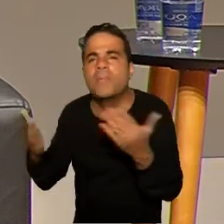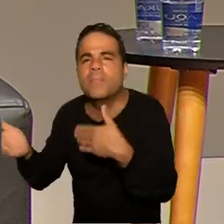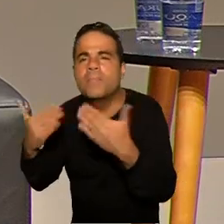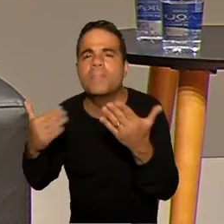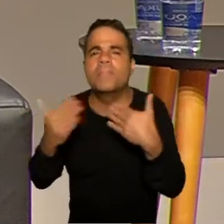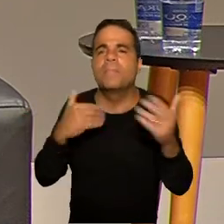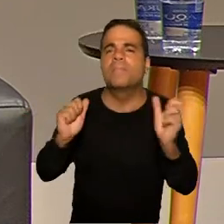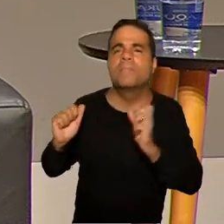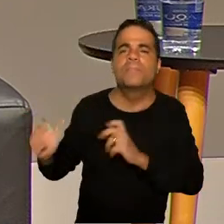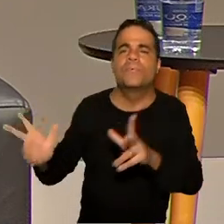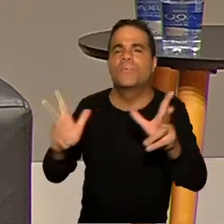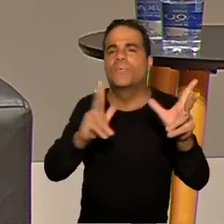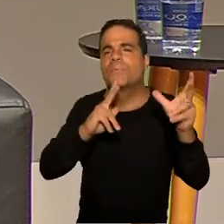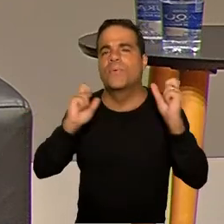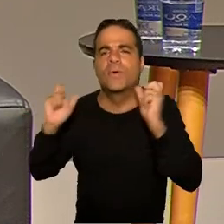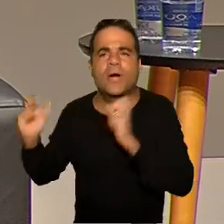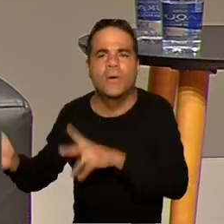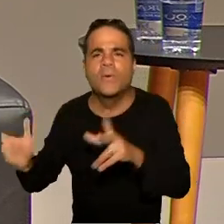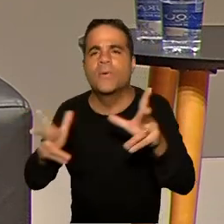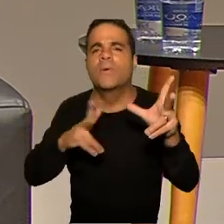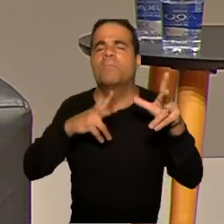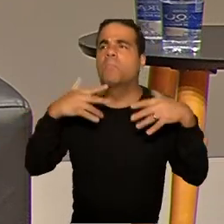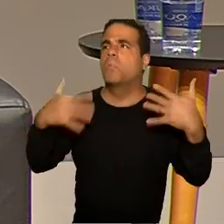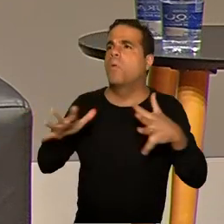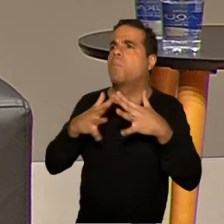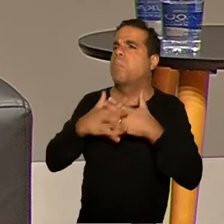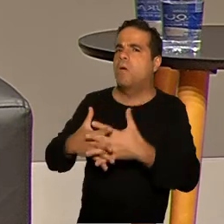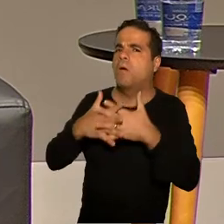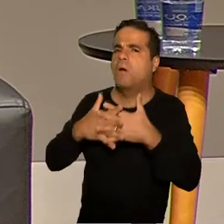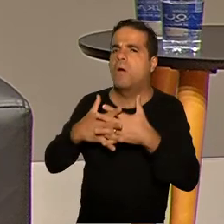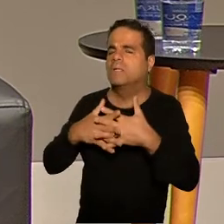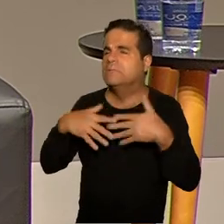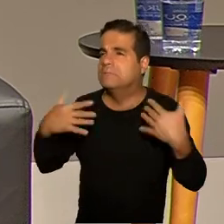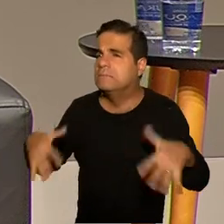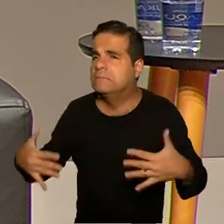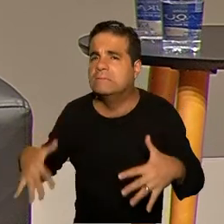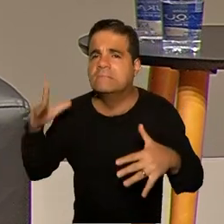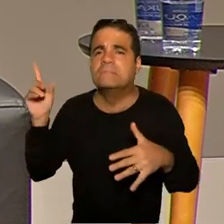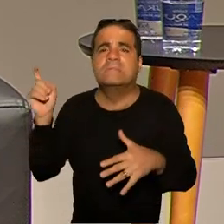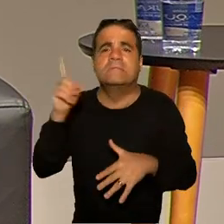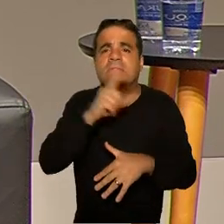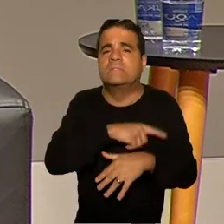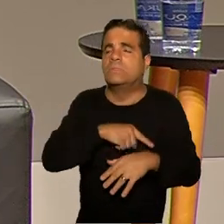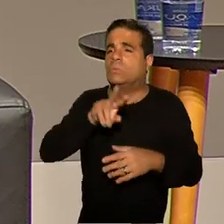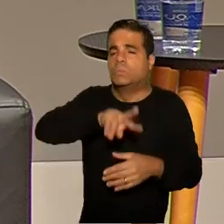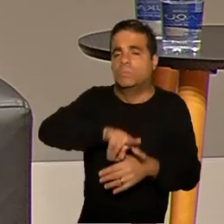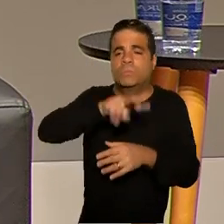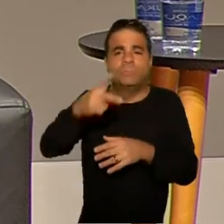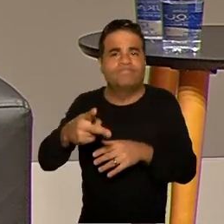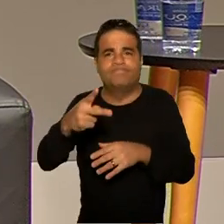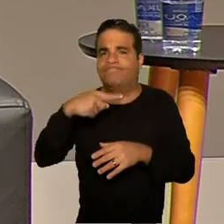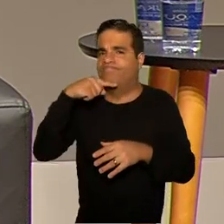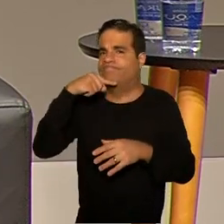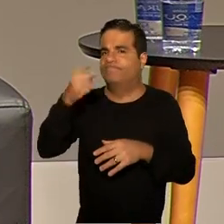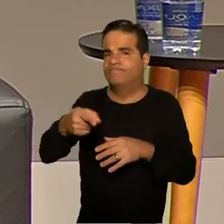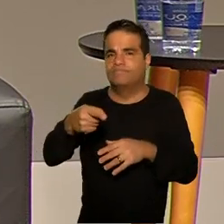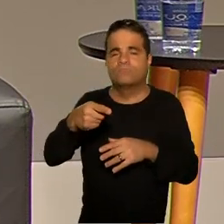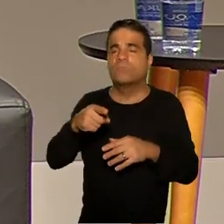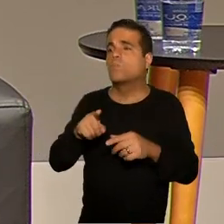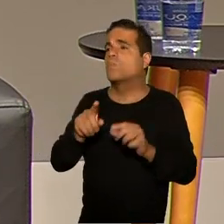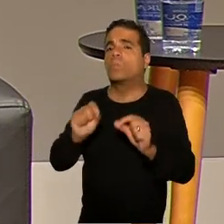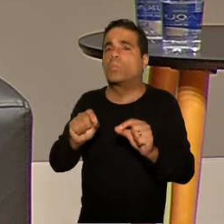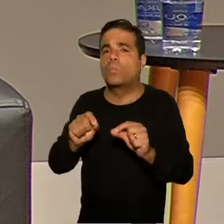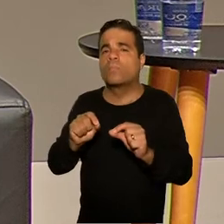situações com um nível acentuado de complexidade e que muitas vezes não convergiam com a oferta